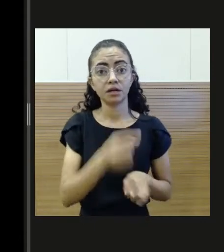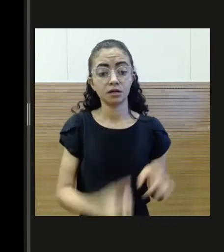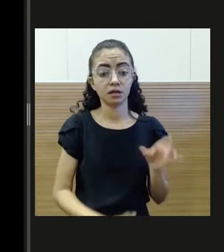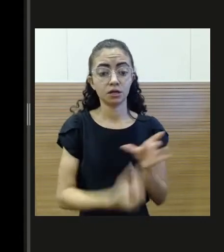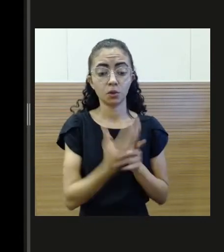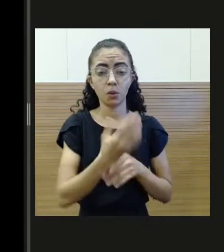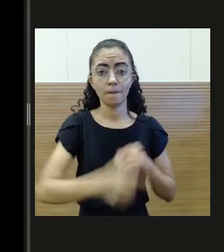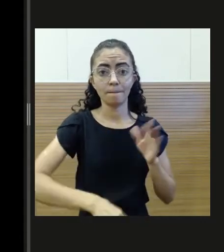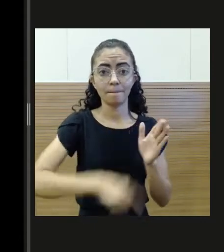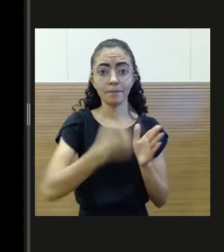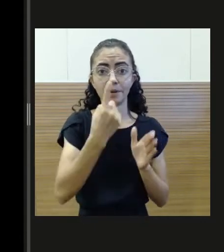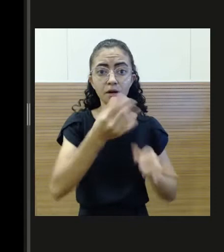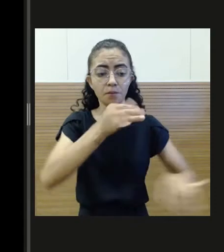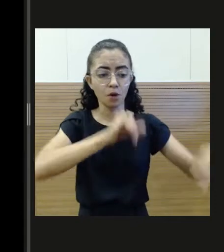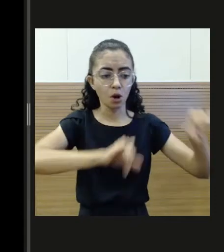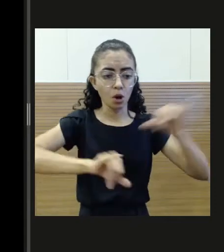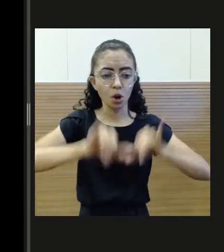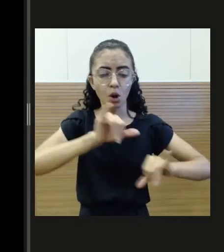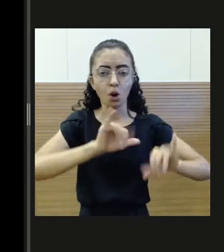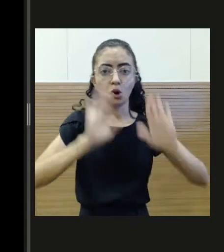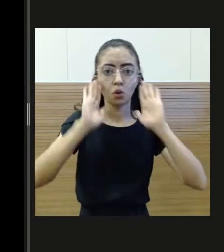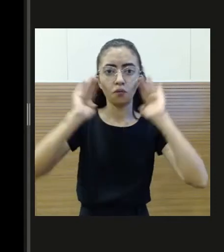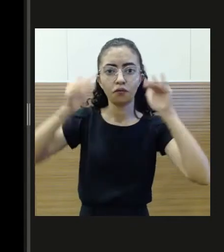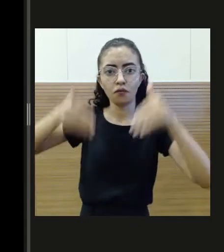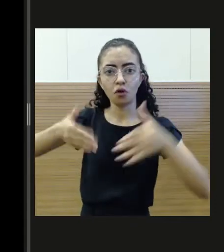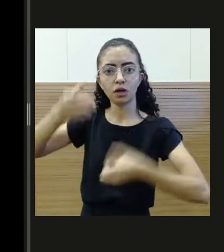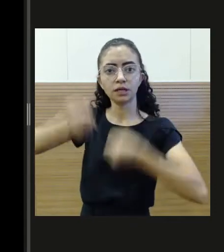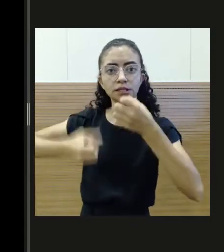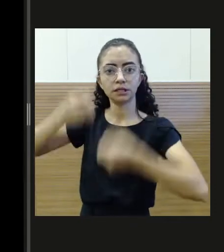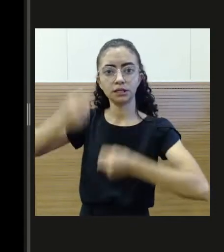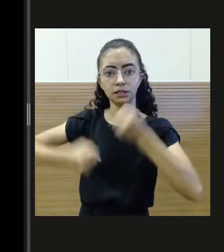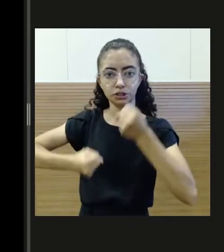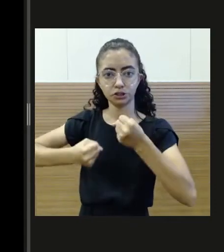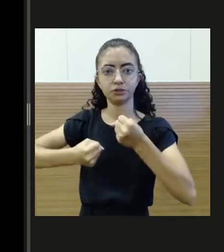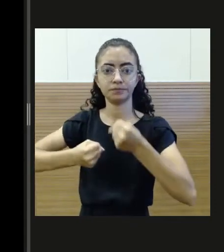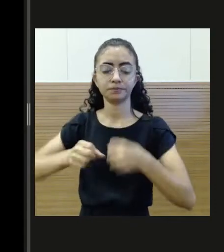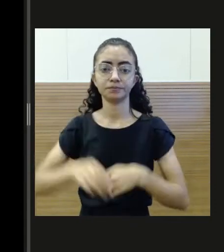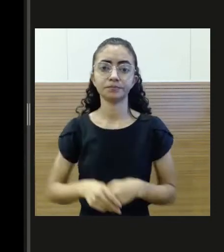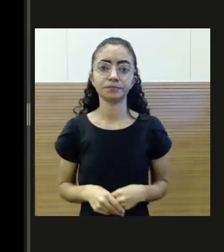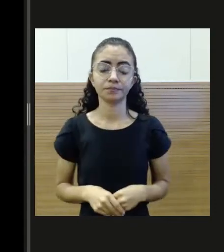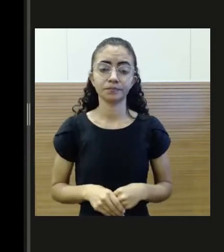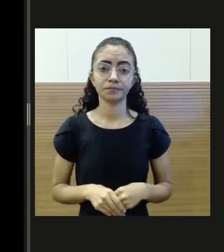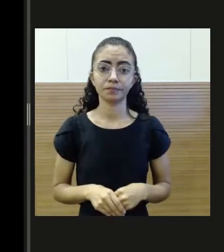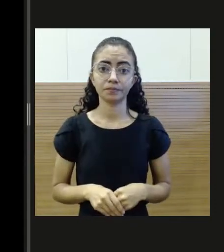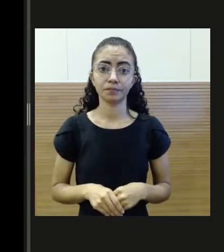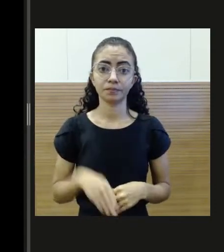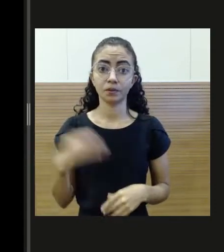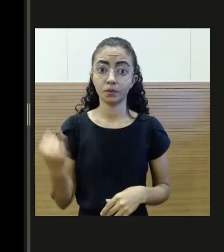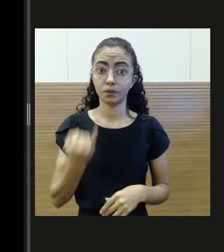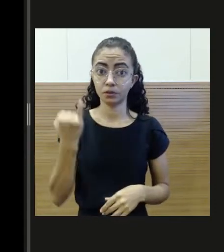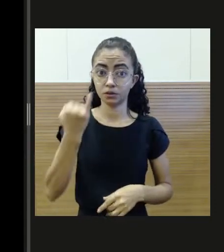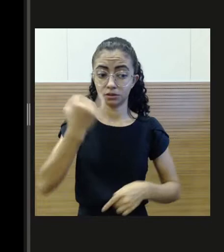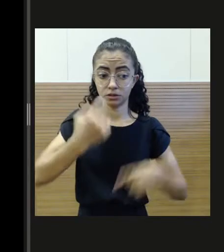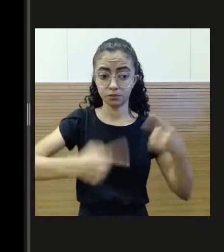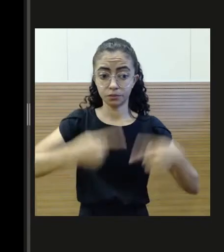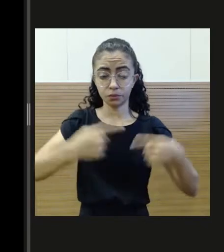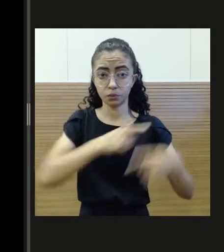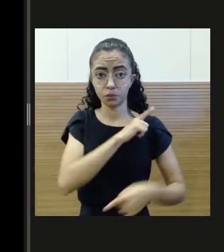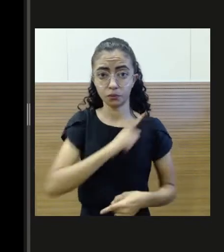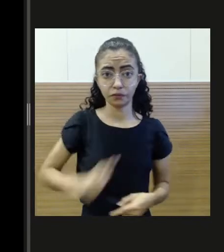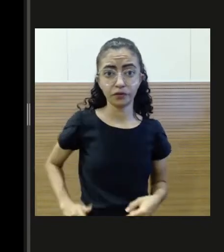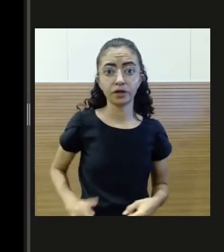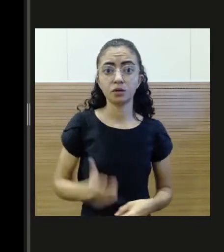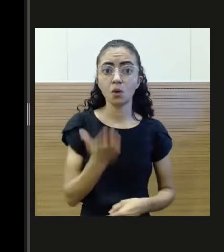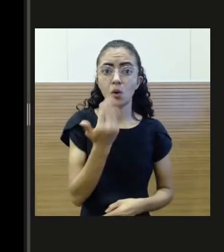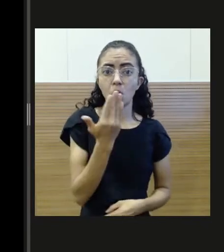baseada em leite de vacas. A importância do governo foi de ter dietas de alta proteína